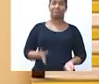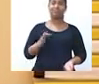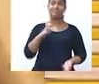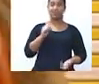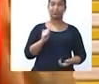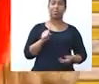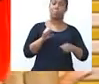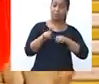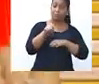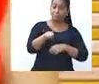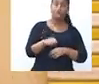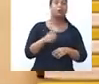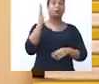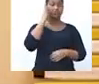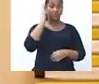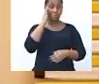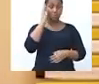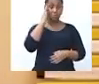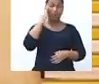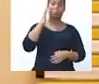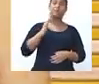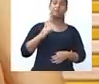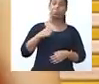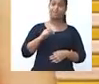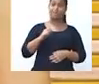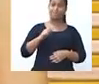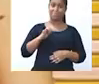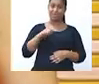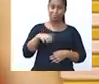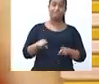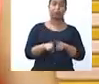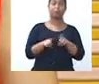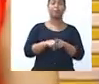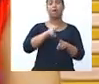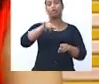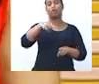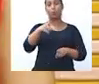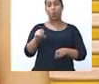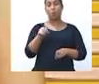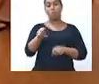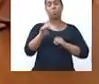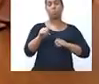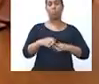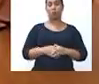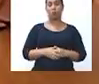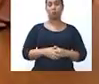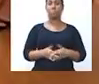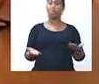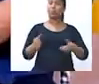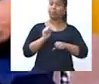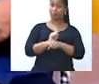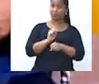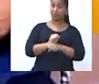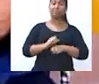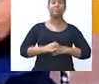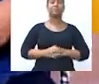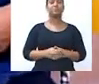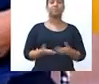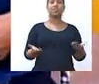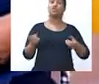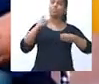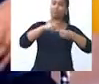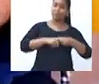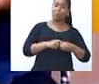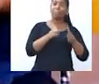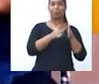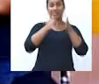João, eu tenho que saber de física e saber de João. Uhum. Né? Eu preciso dois, né? Então foi isso. Vamos fazer um intervalinho, Matheus. Vamos fazer um intervalinho e a gente